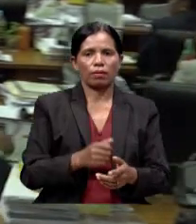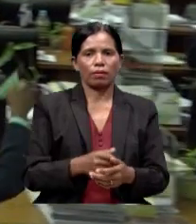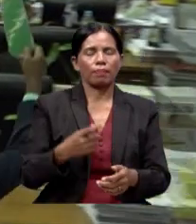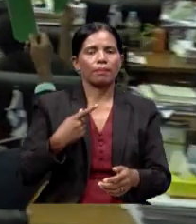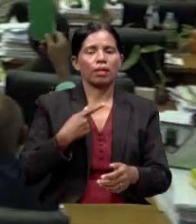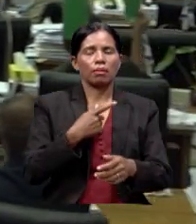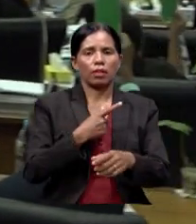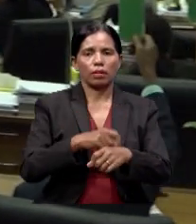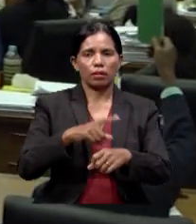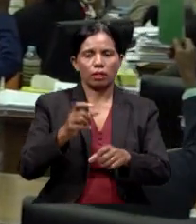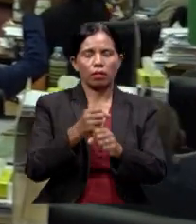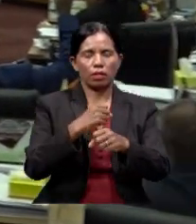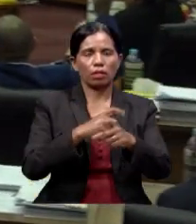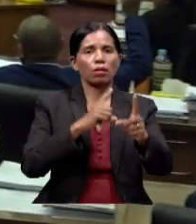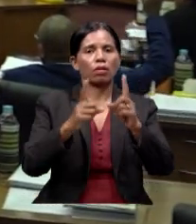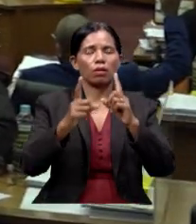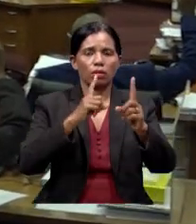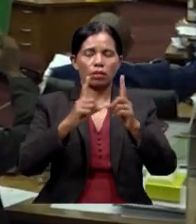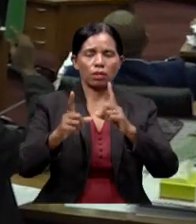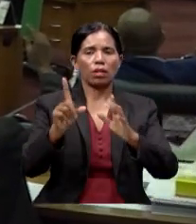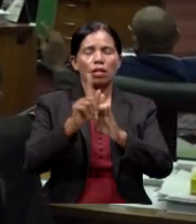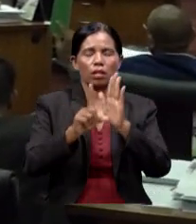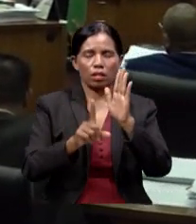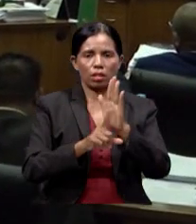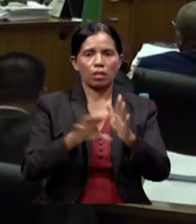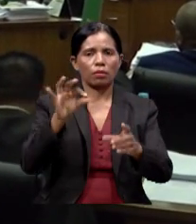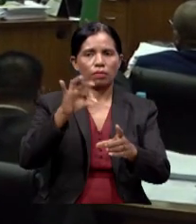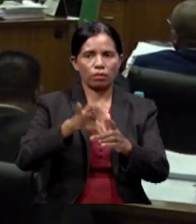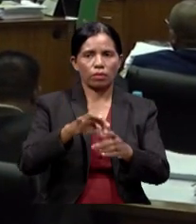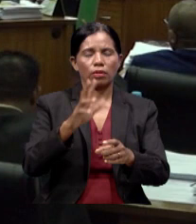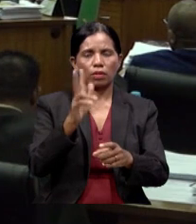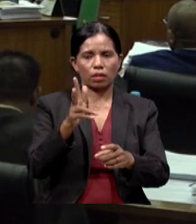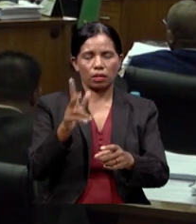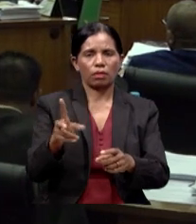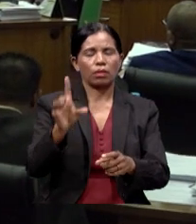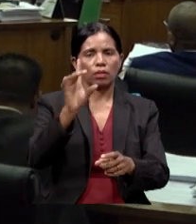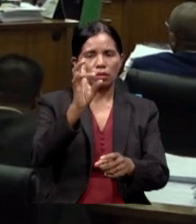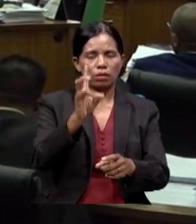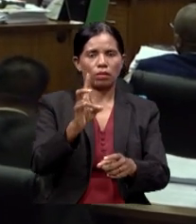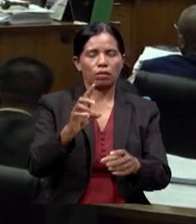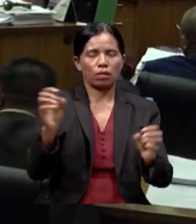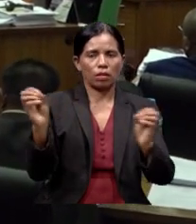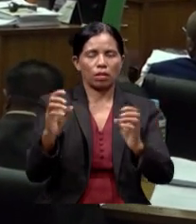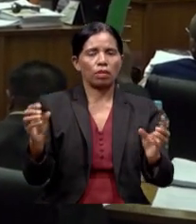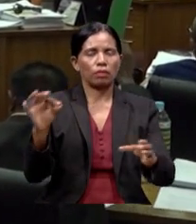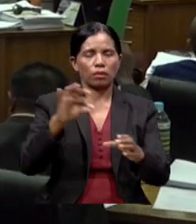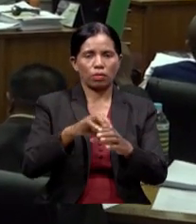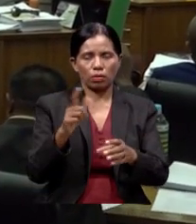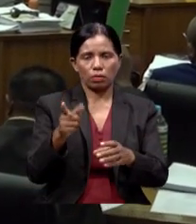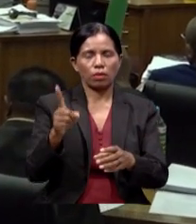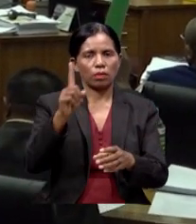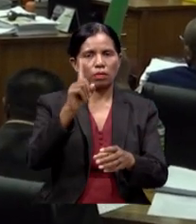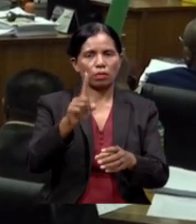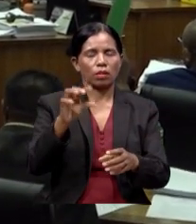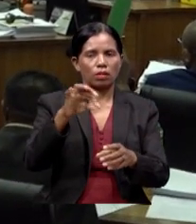Parlamento Nacional halo confirmação da lei eleitoral nem o voto a favor tolo nulo restringido contra rua nulo restin rua no